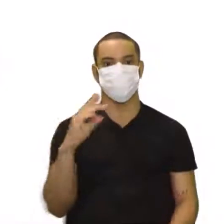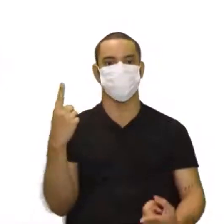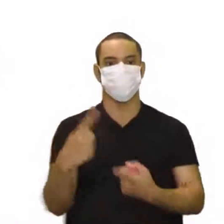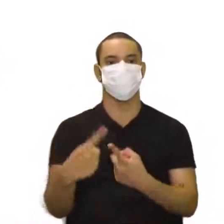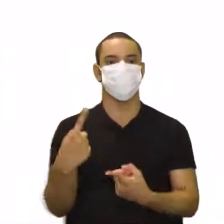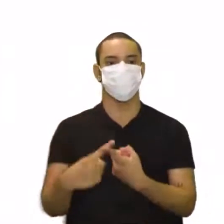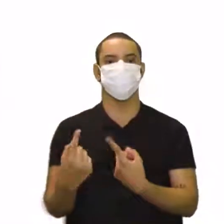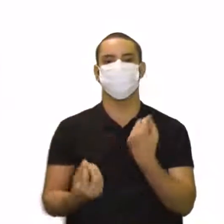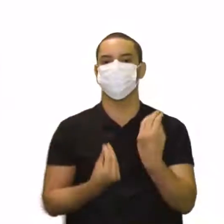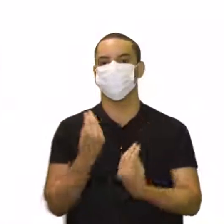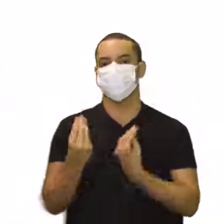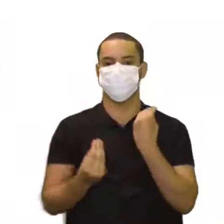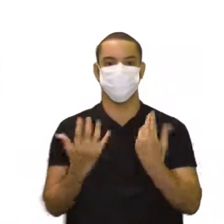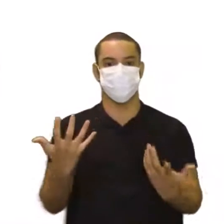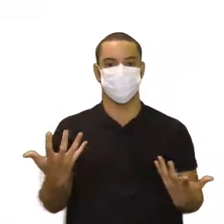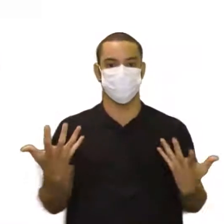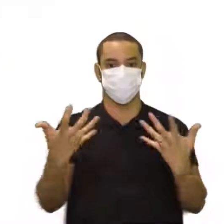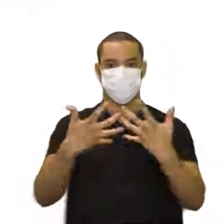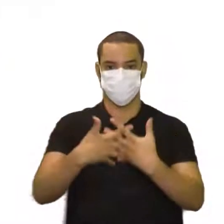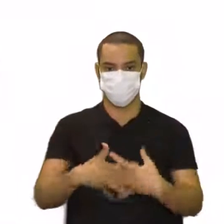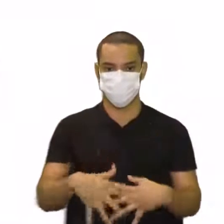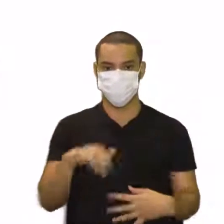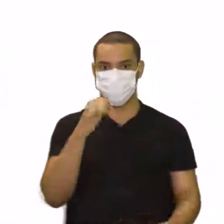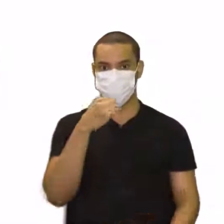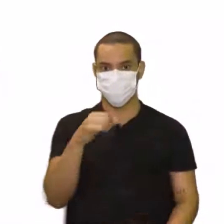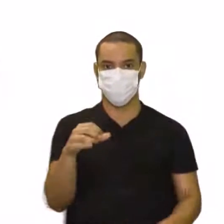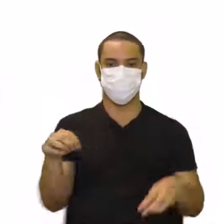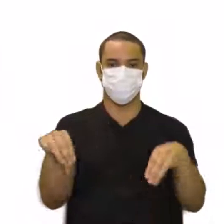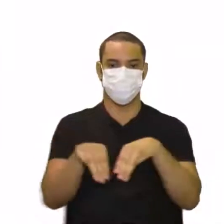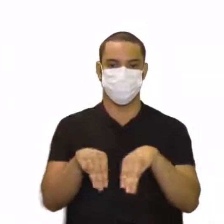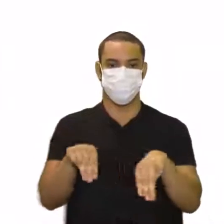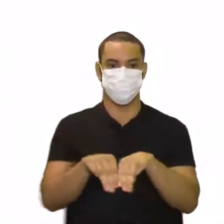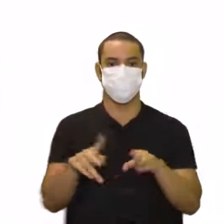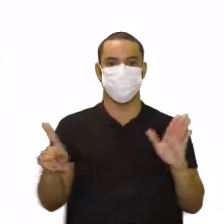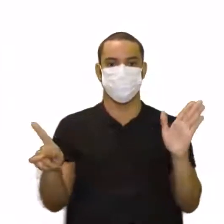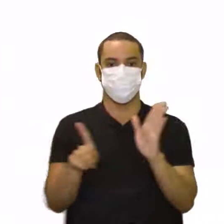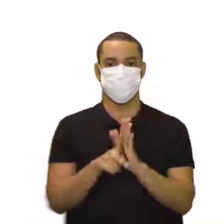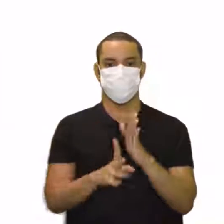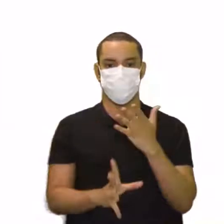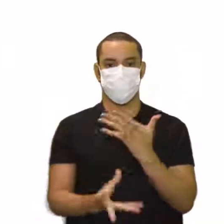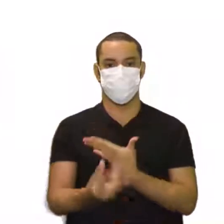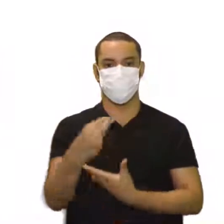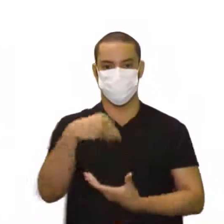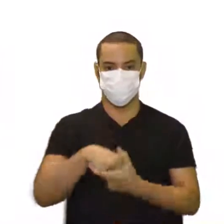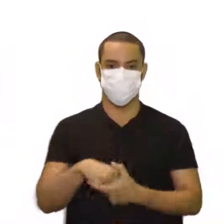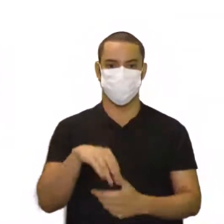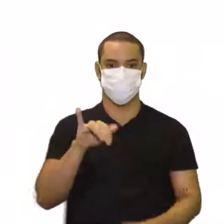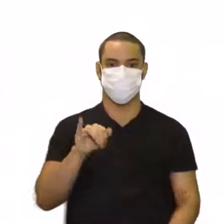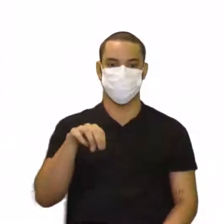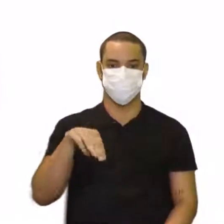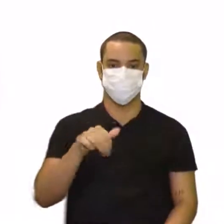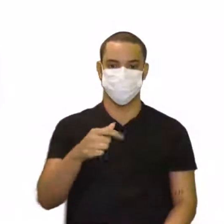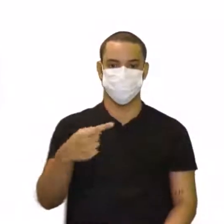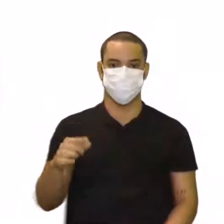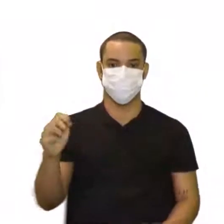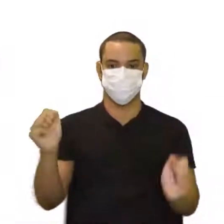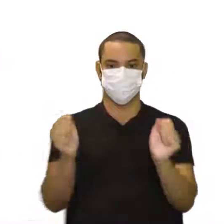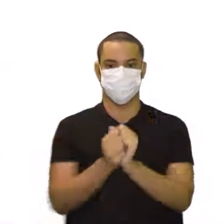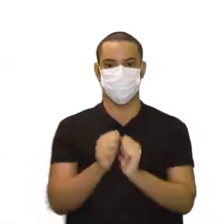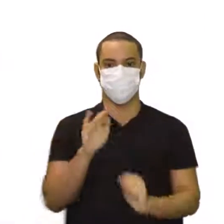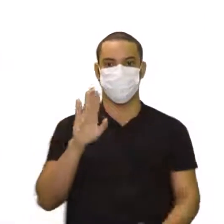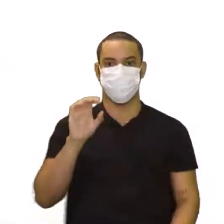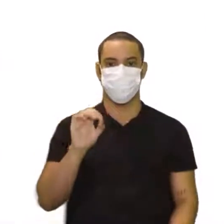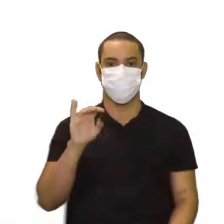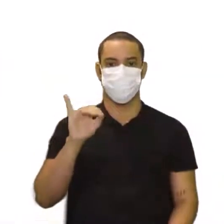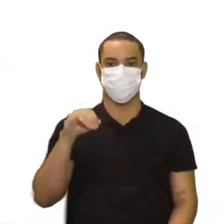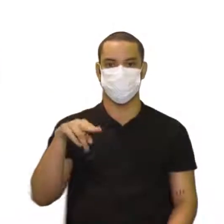através de indução eletromagnética. É constituído por um ímã em uma bobina.